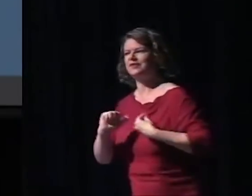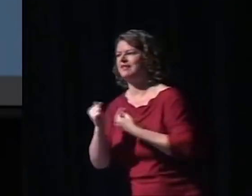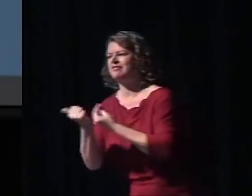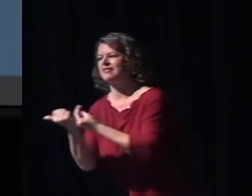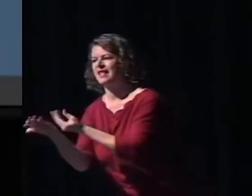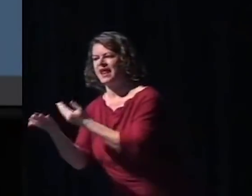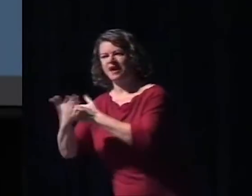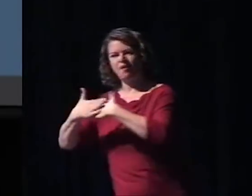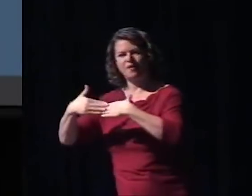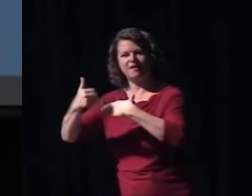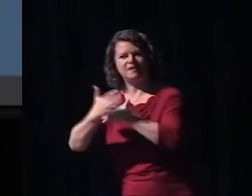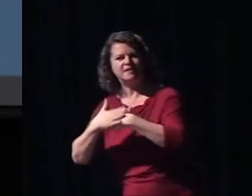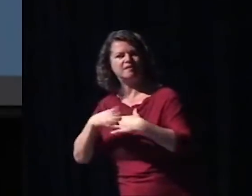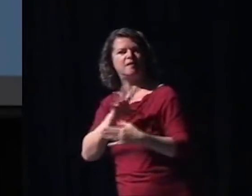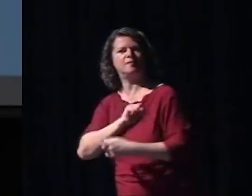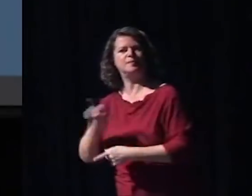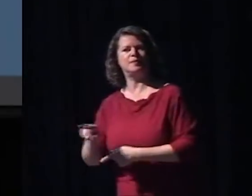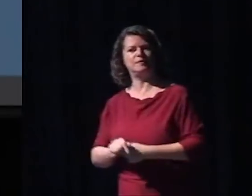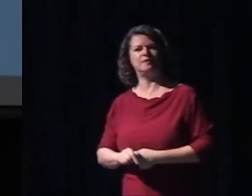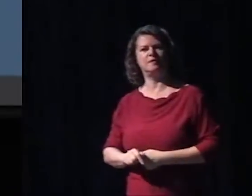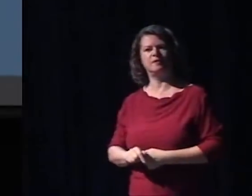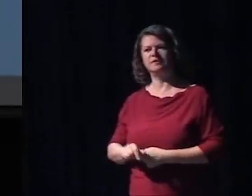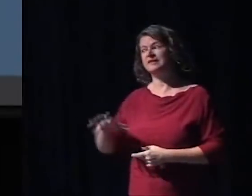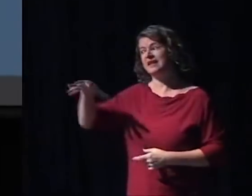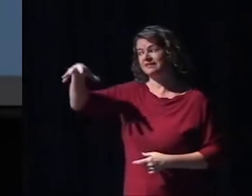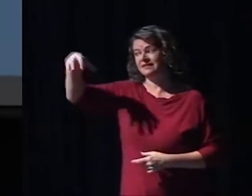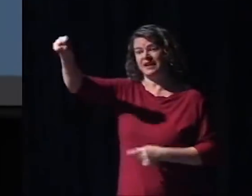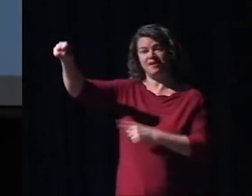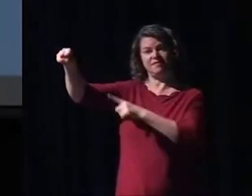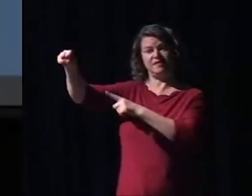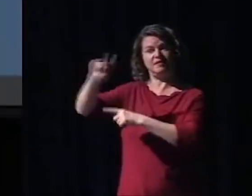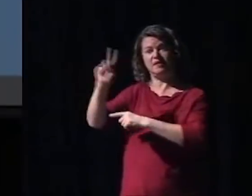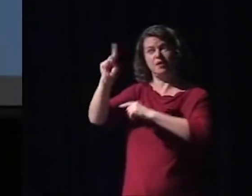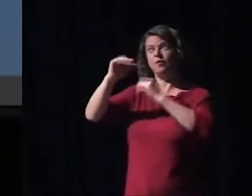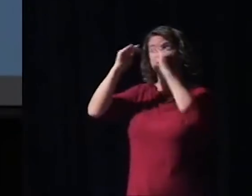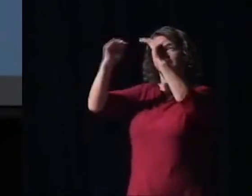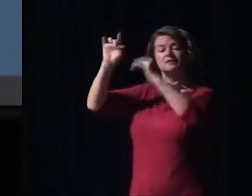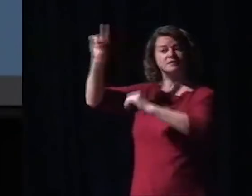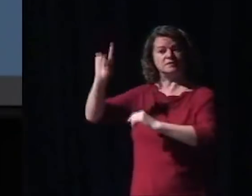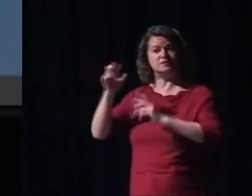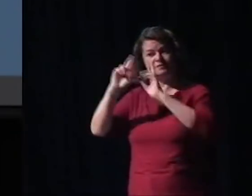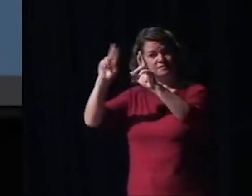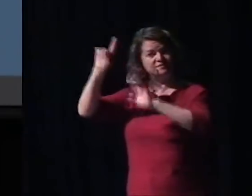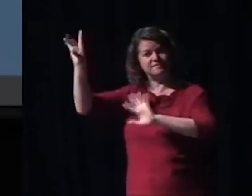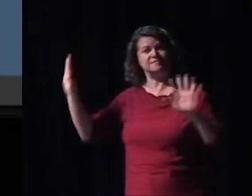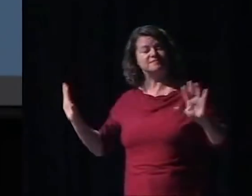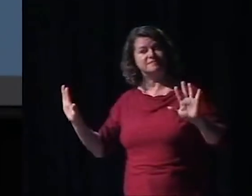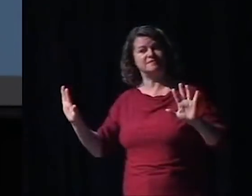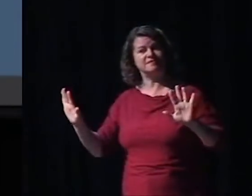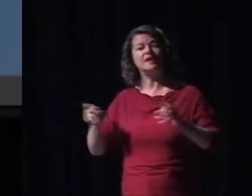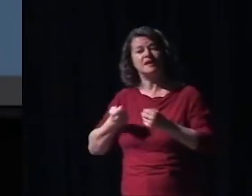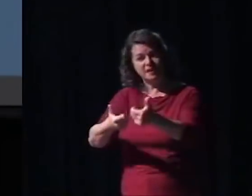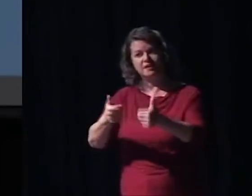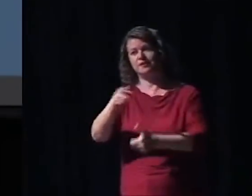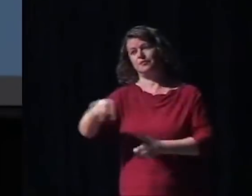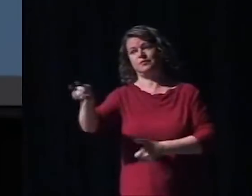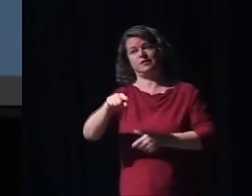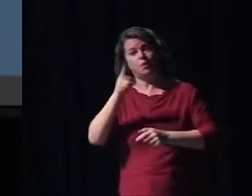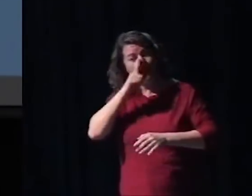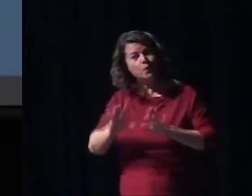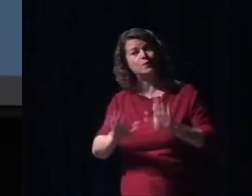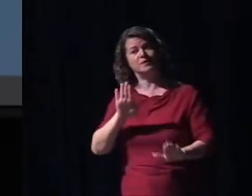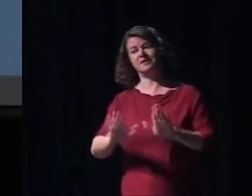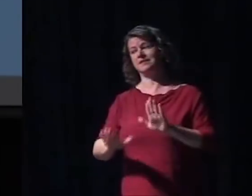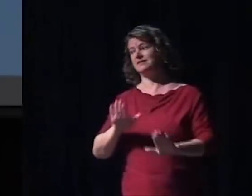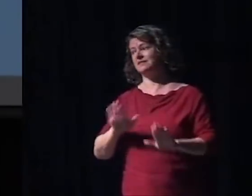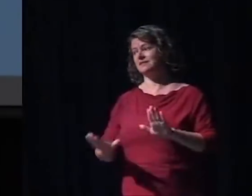Cuidado com as pessoas que não temem ao teu Deus, ao Deus da Bíblia, e que estão dizendo para você que te amam,